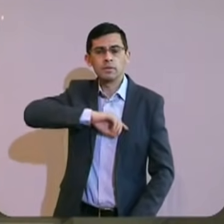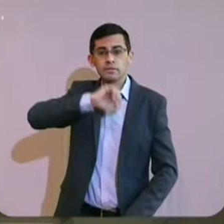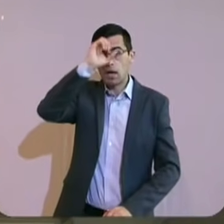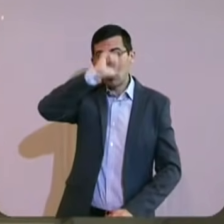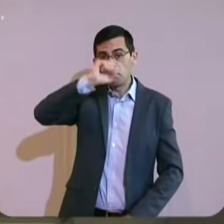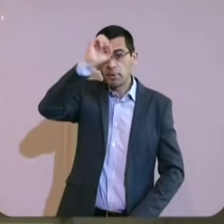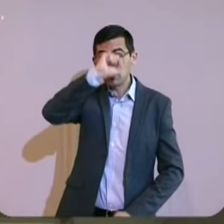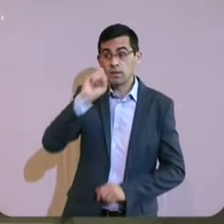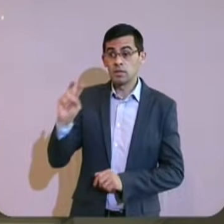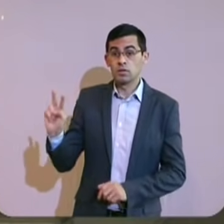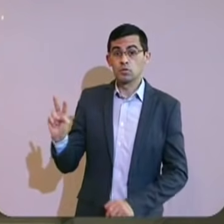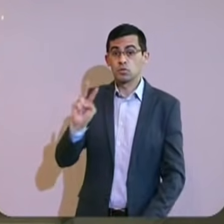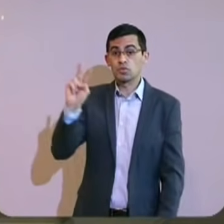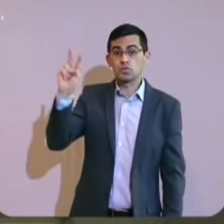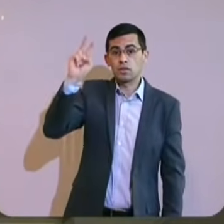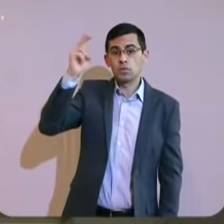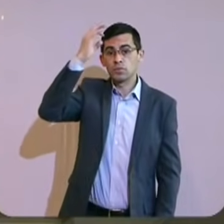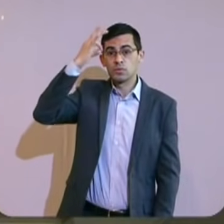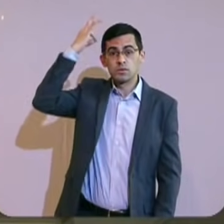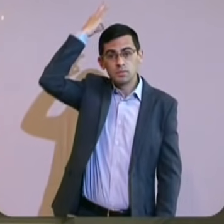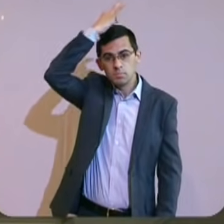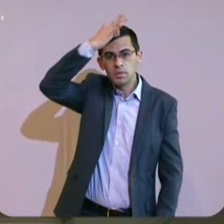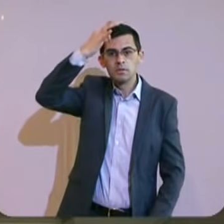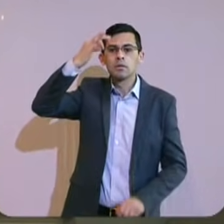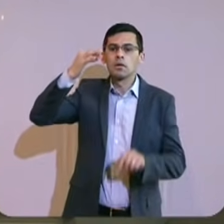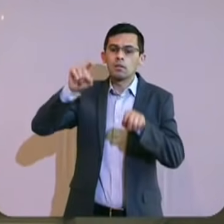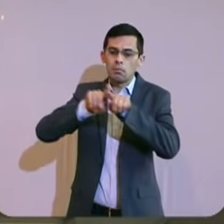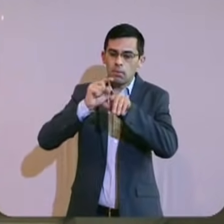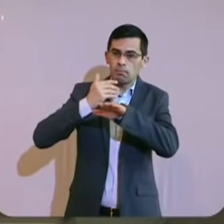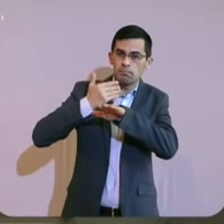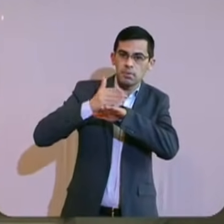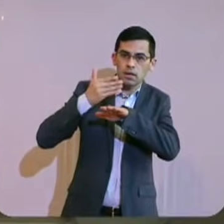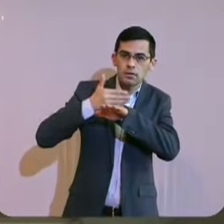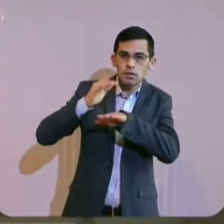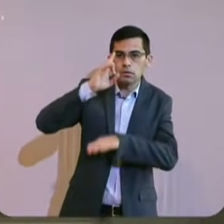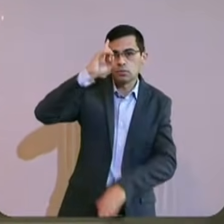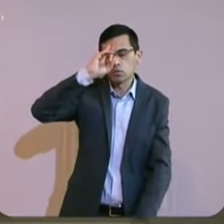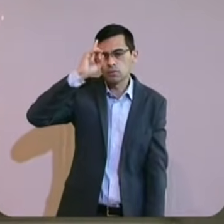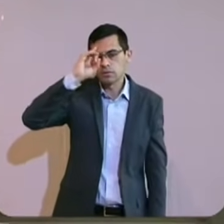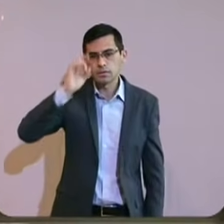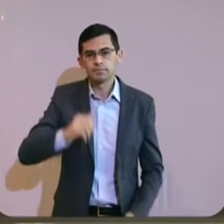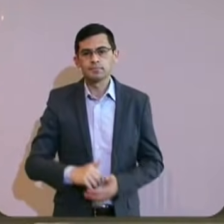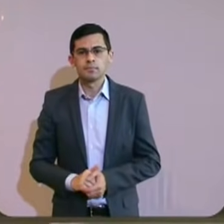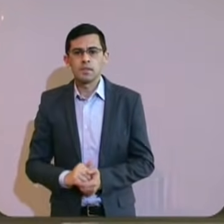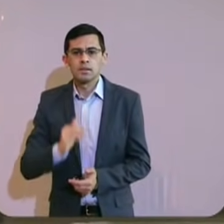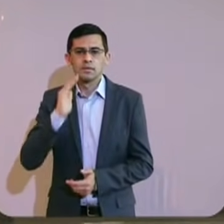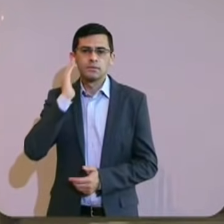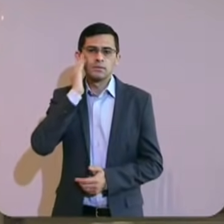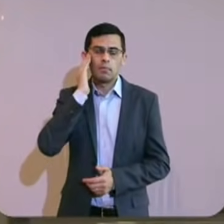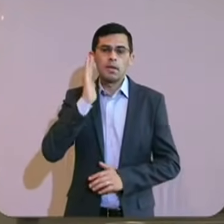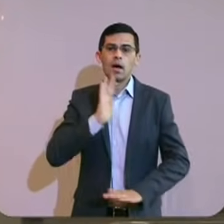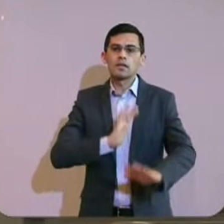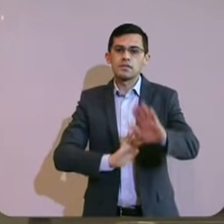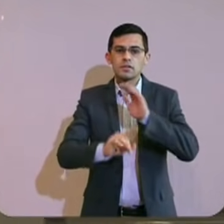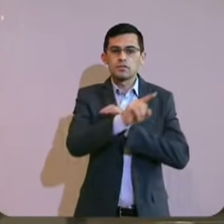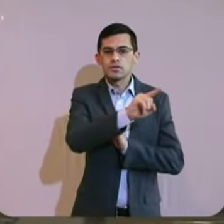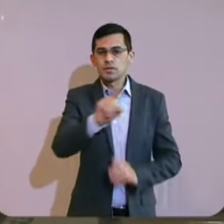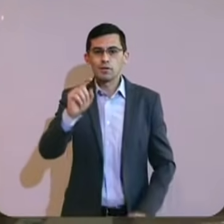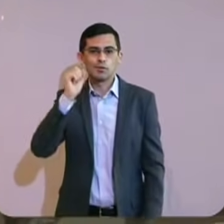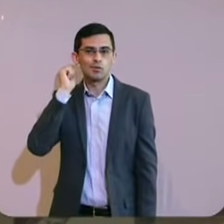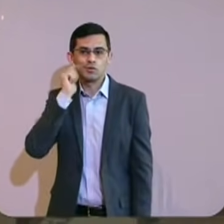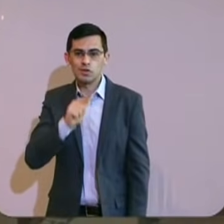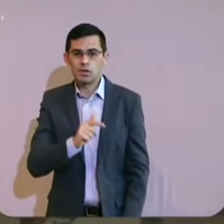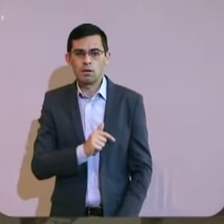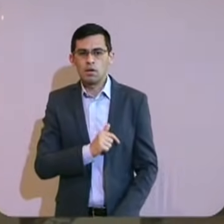aprender os valores do Espírito e colocá-los em prática. Sabe, talvez você consiga recitar